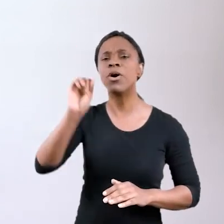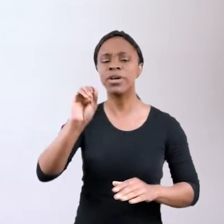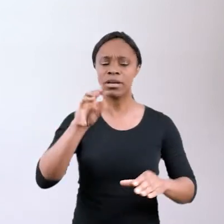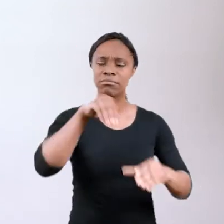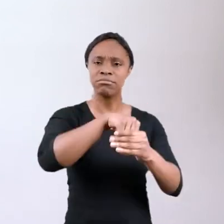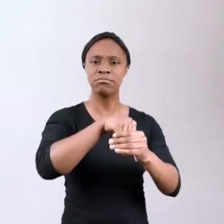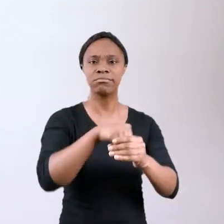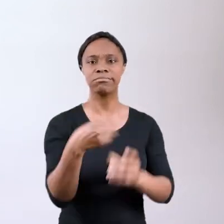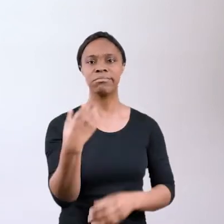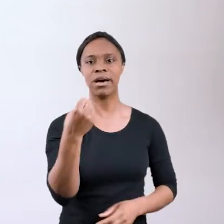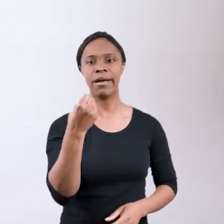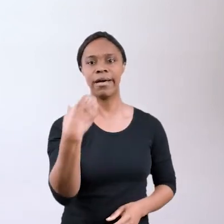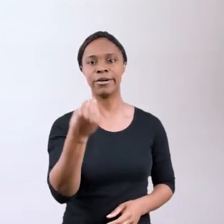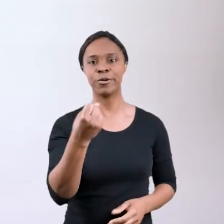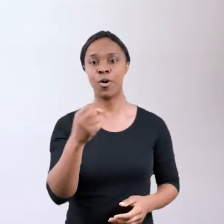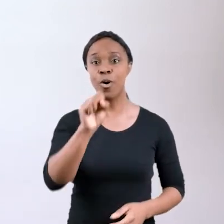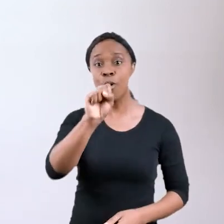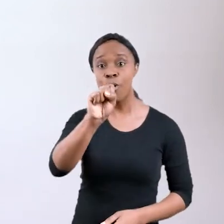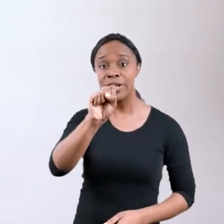brancos, que correspondem a